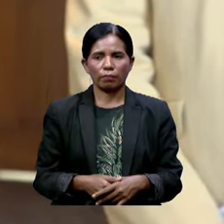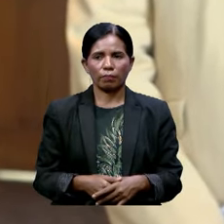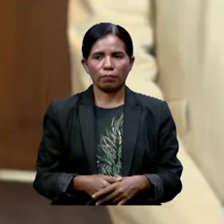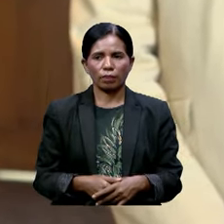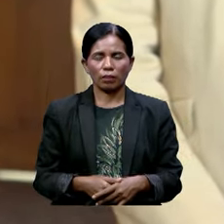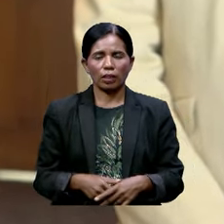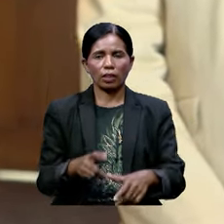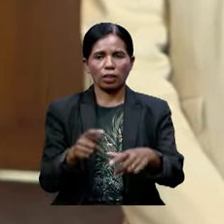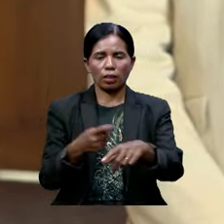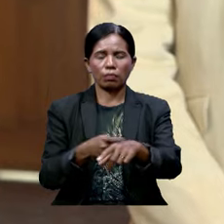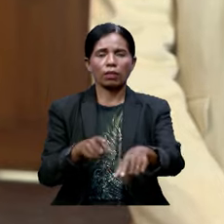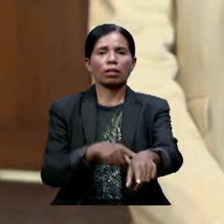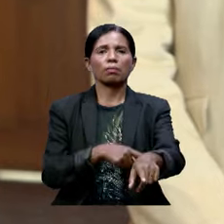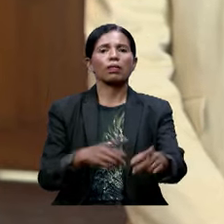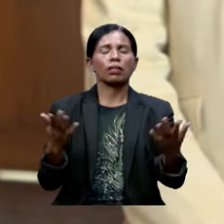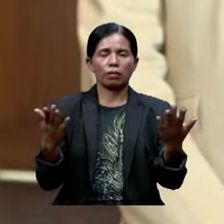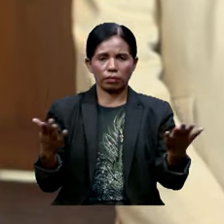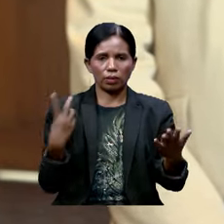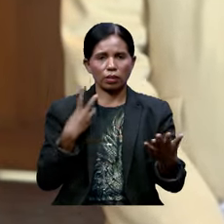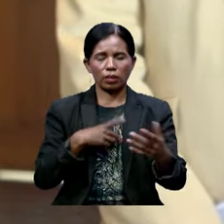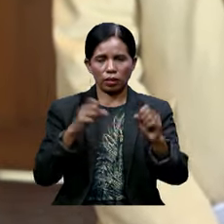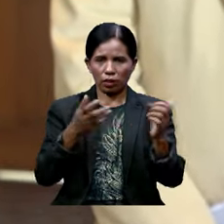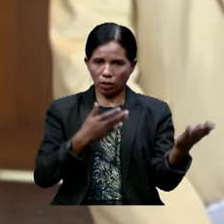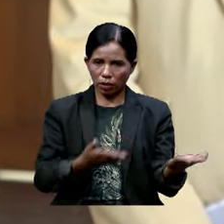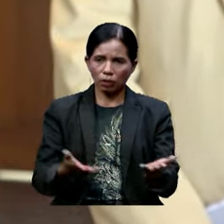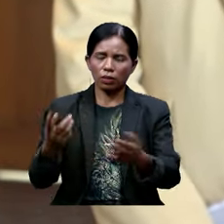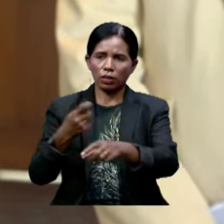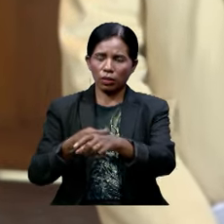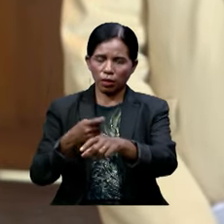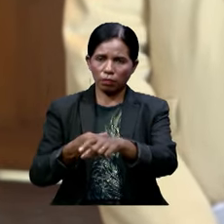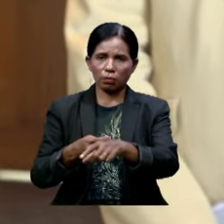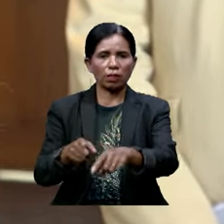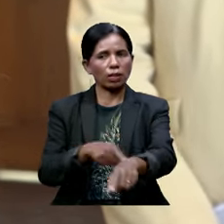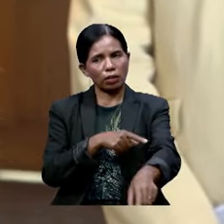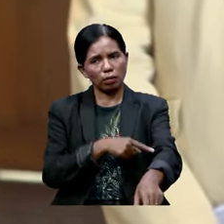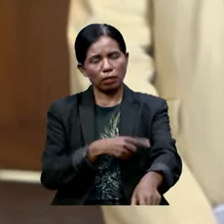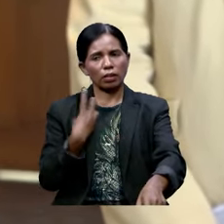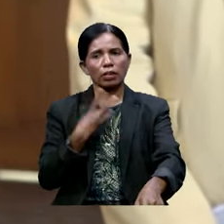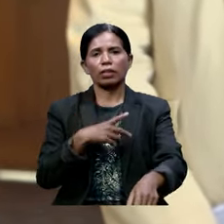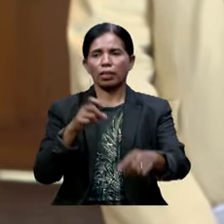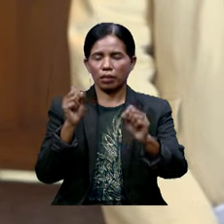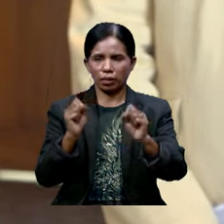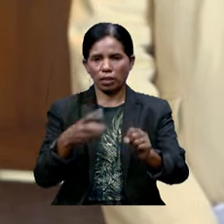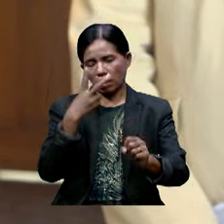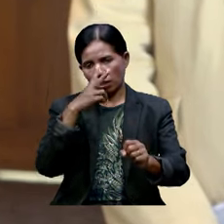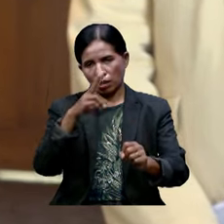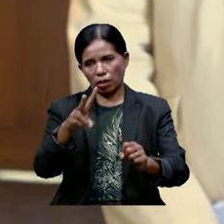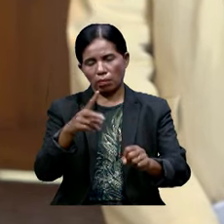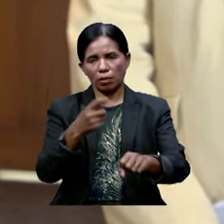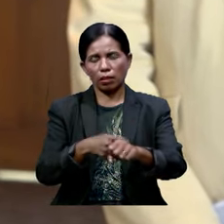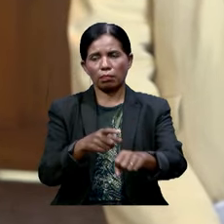Curto prazo nian maki danebe. Nebe maki tem que hori tempo itu an pa médio prazo nian. E danebe mak mo si tem que haremos ba longo